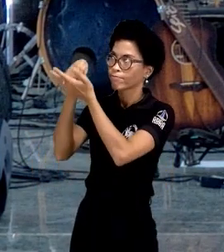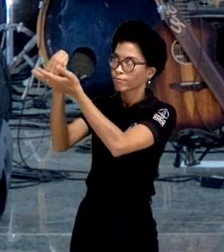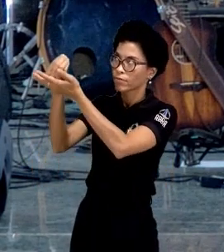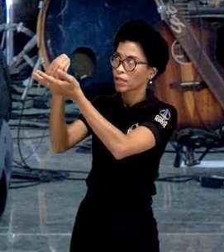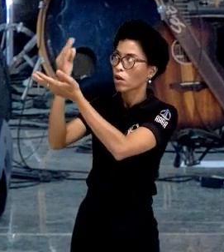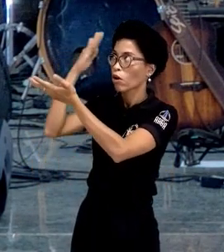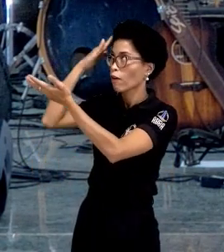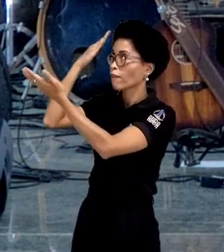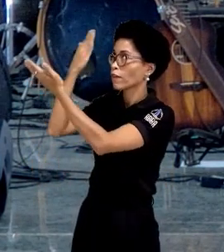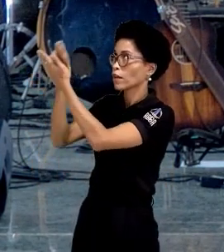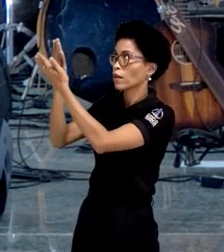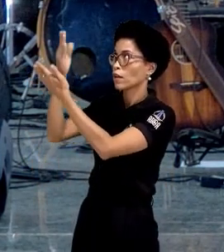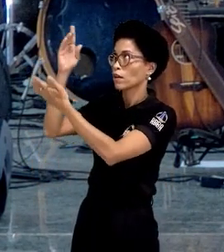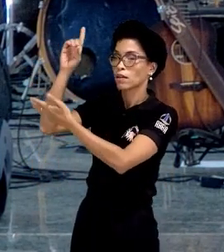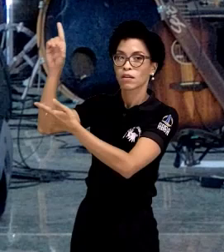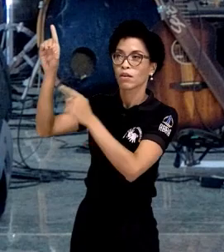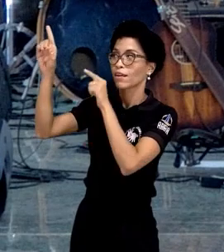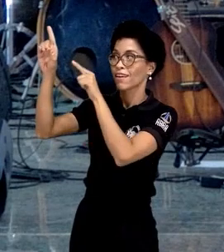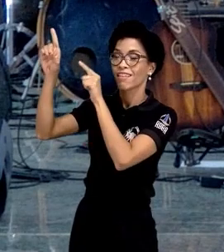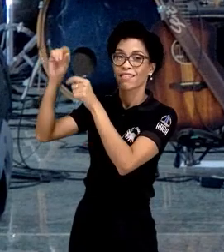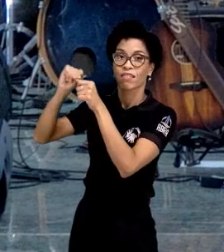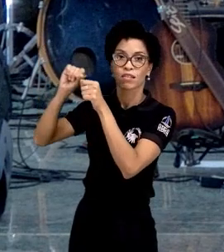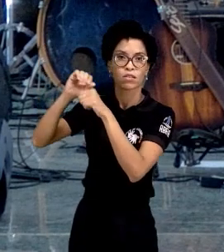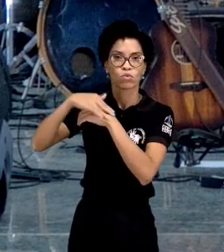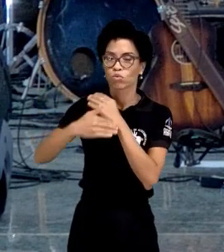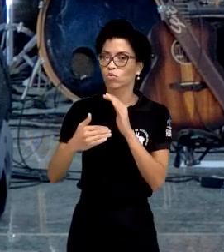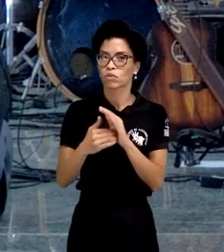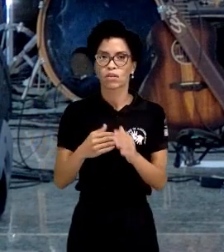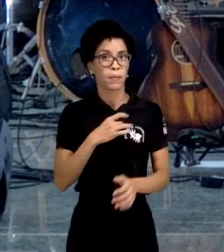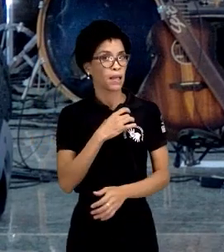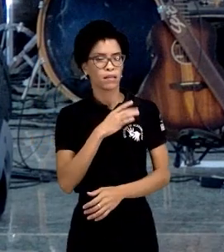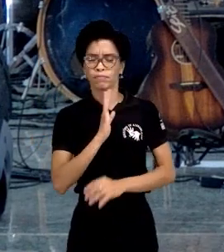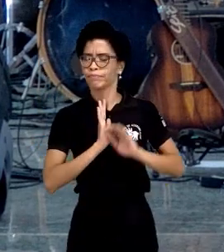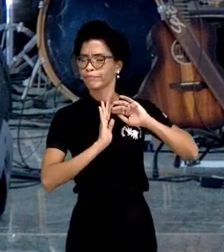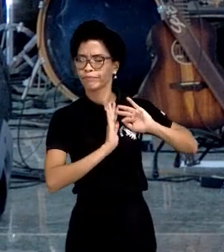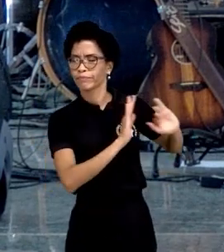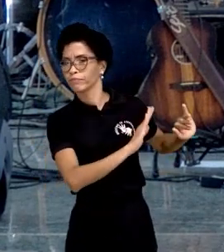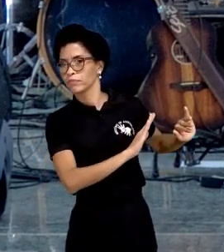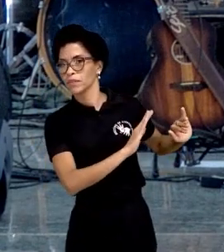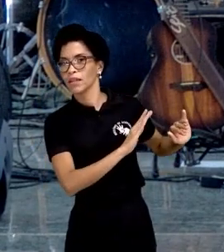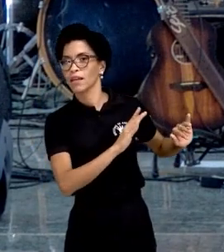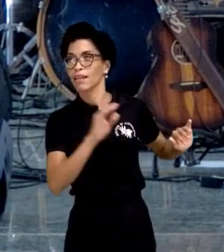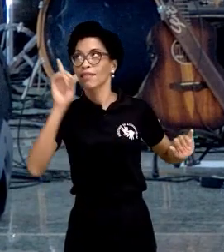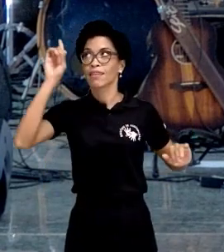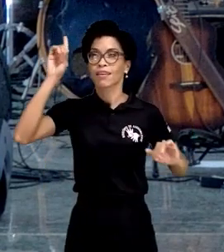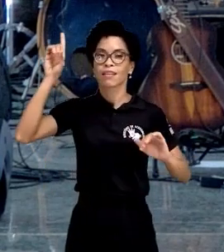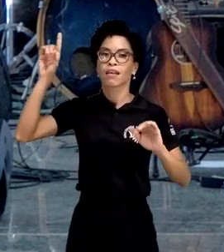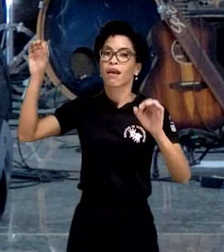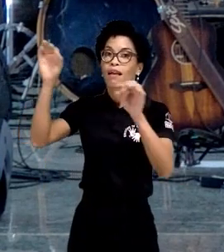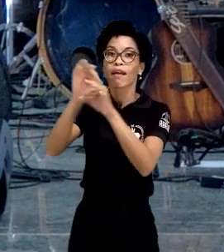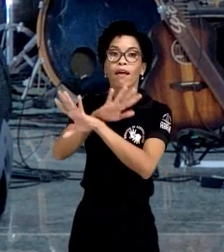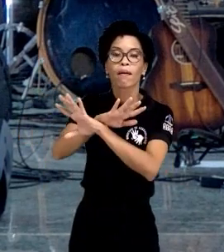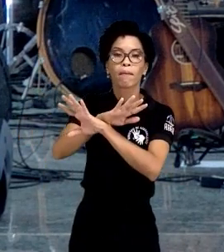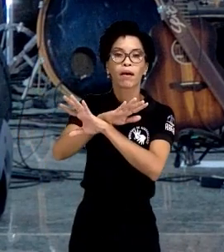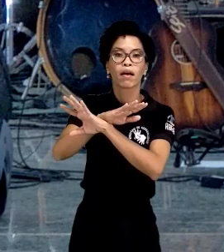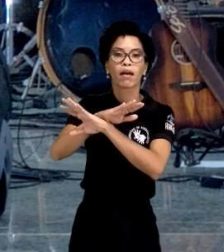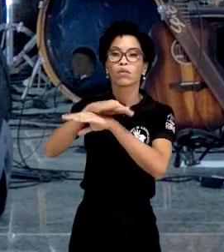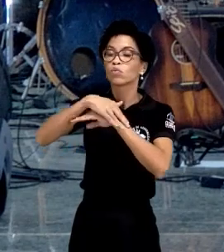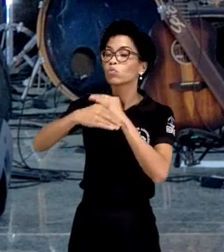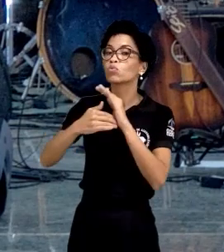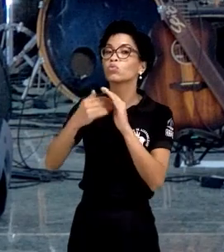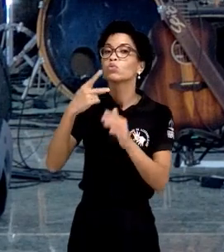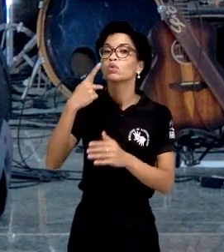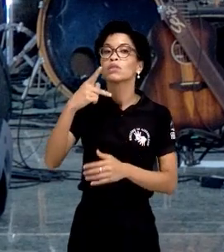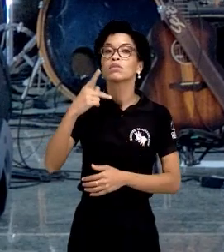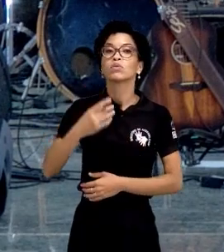Não tema. Ele vai completar a obra em sua vida. Ele vai fazer sua vida fazer diferença. Ele vai fazer sua vida ser um